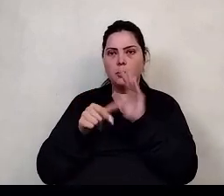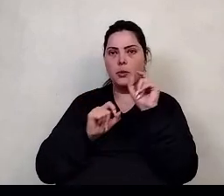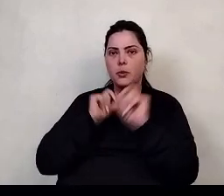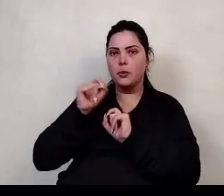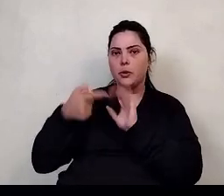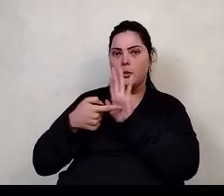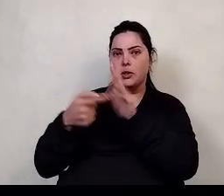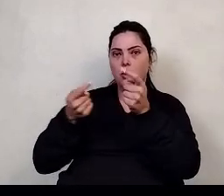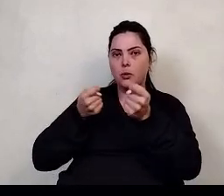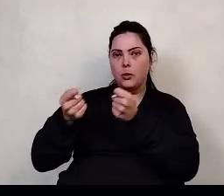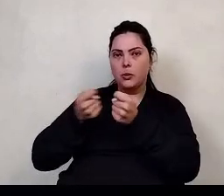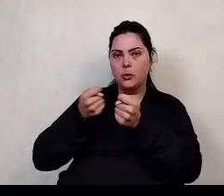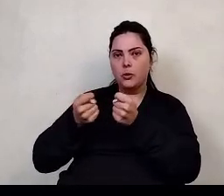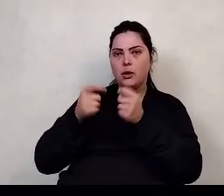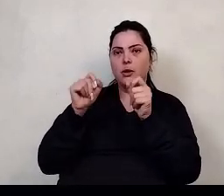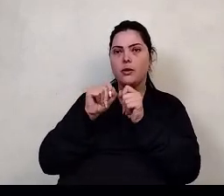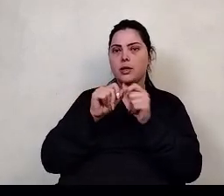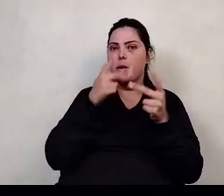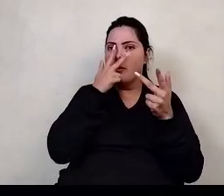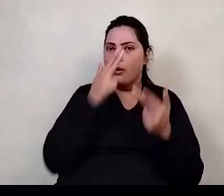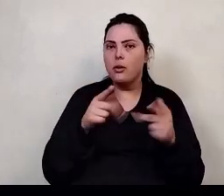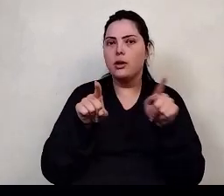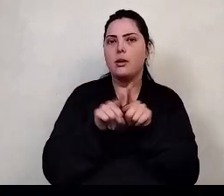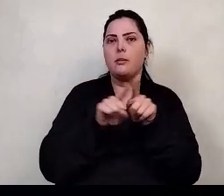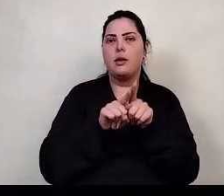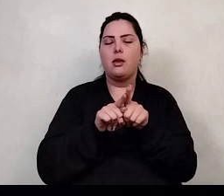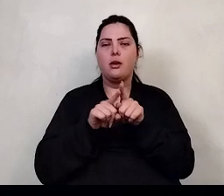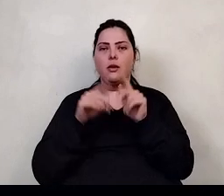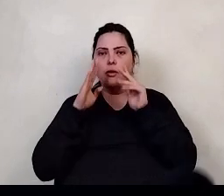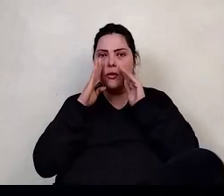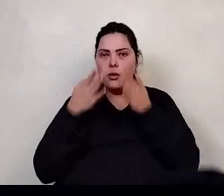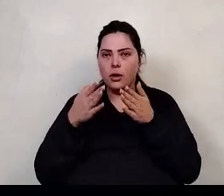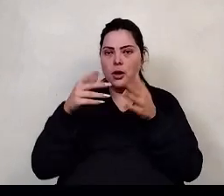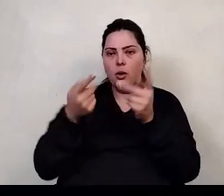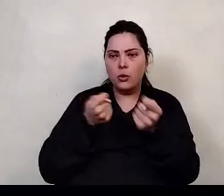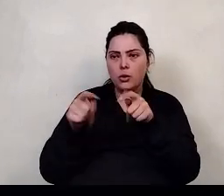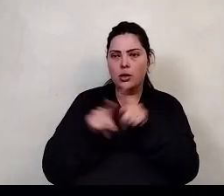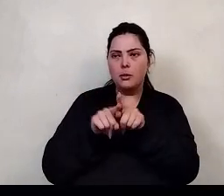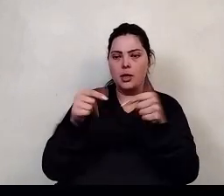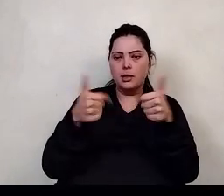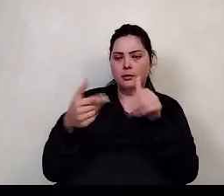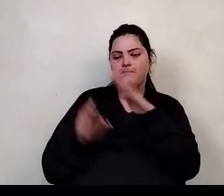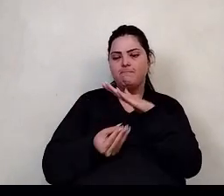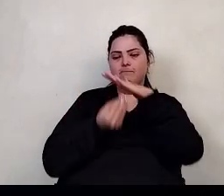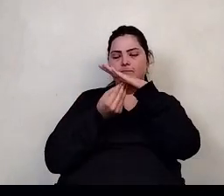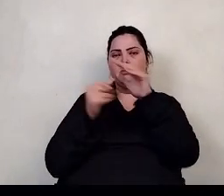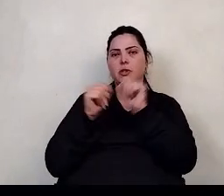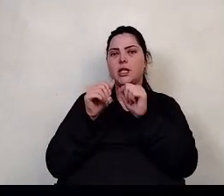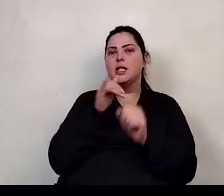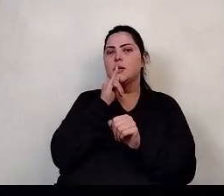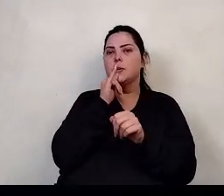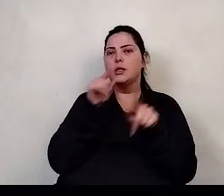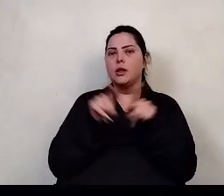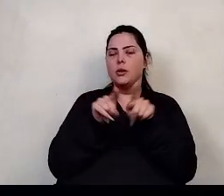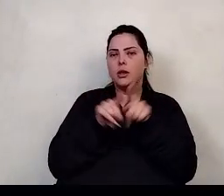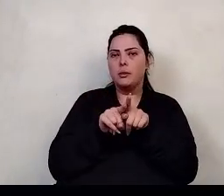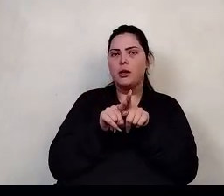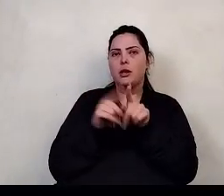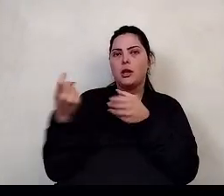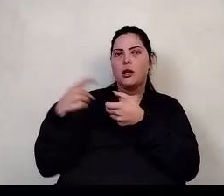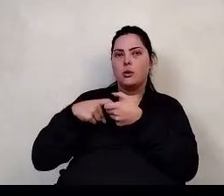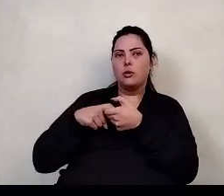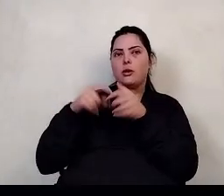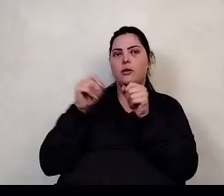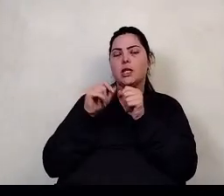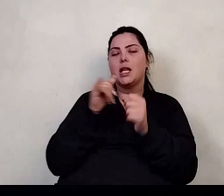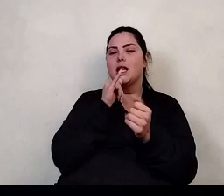mesma coisa, vai mocar no controller um service ou o próprio repositório, vai fazer as simulações das chamadas e dos retornos e vai fazer o teste